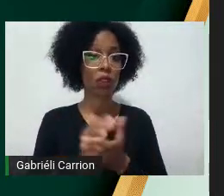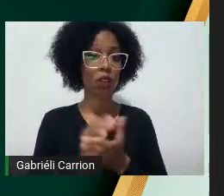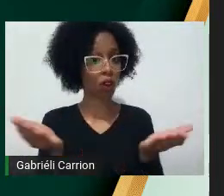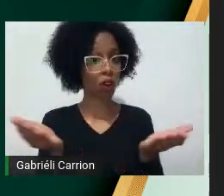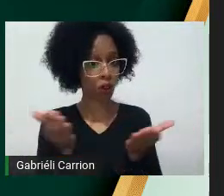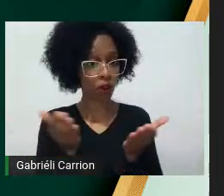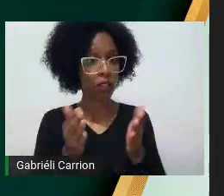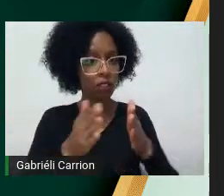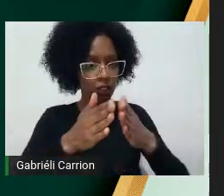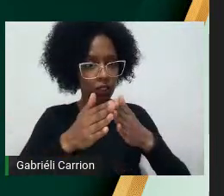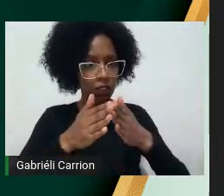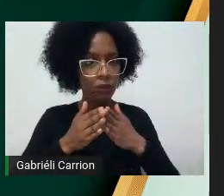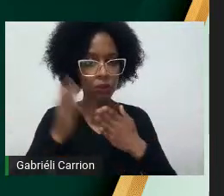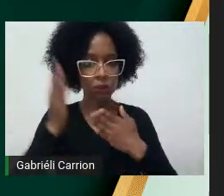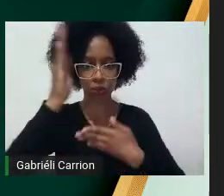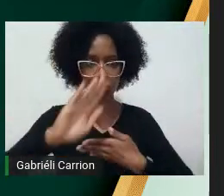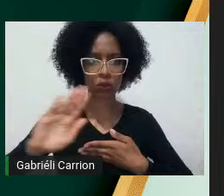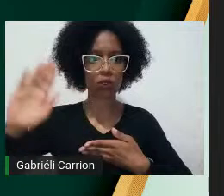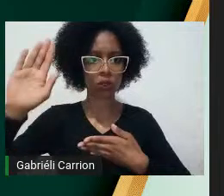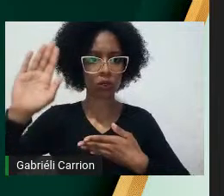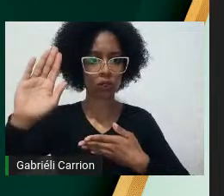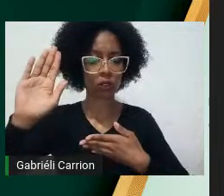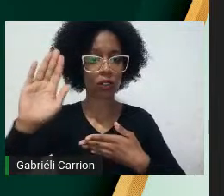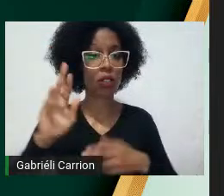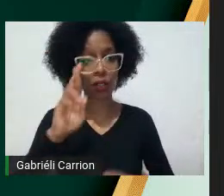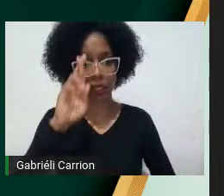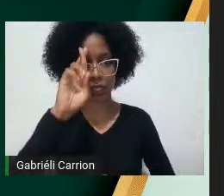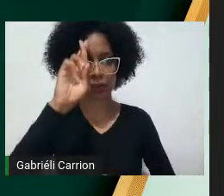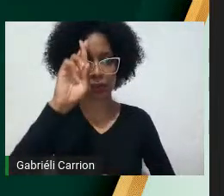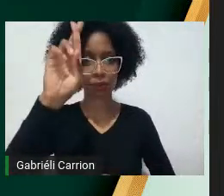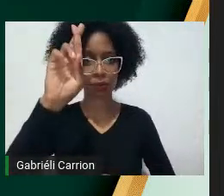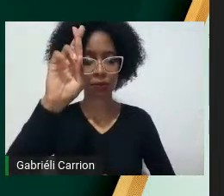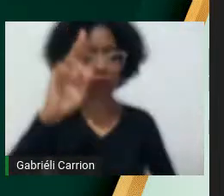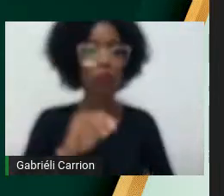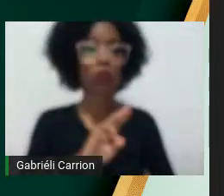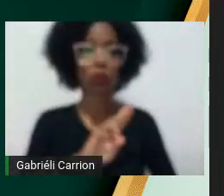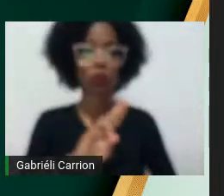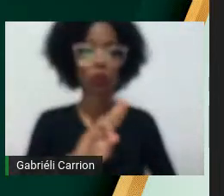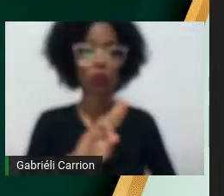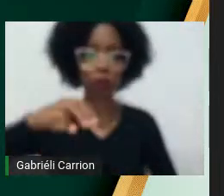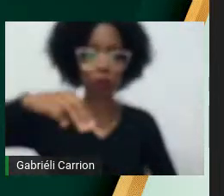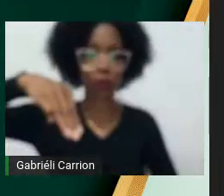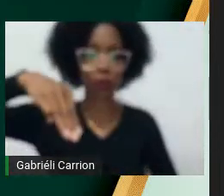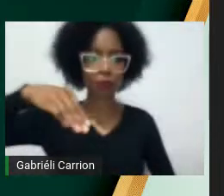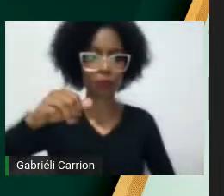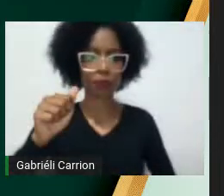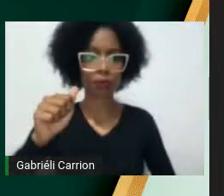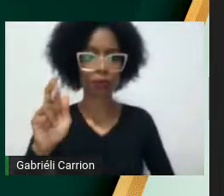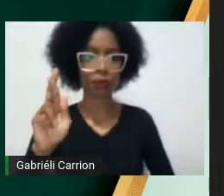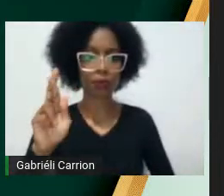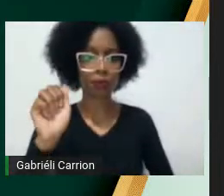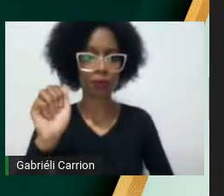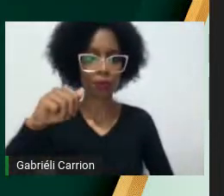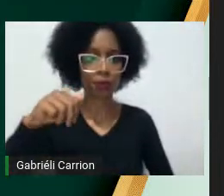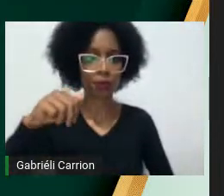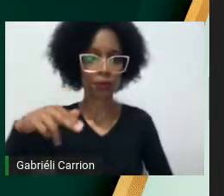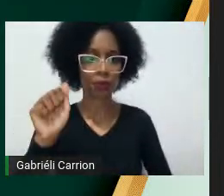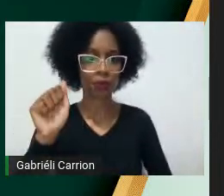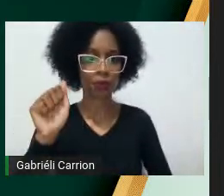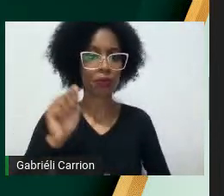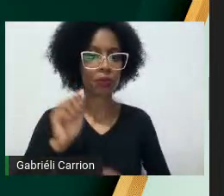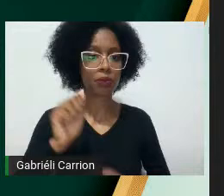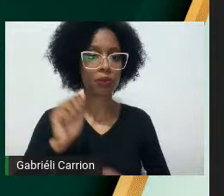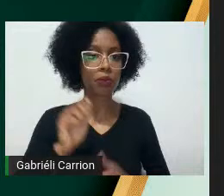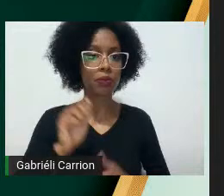atenção para o juramento do curso, que será proferido por Maria Eliana Barreto Druzian. Solicitamos